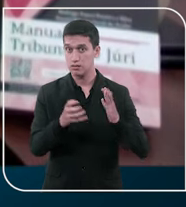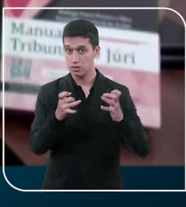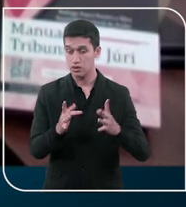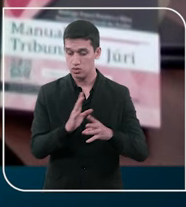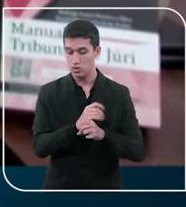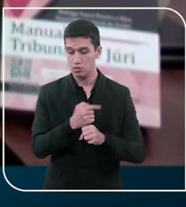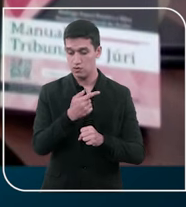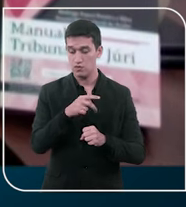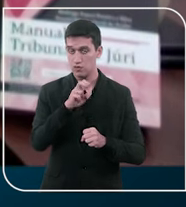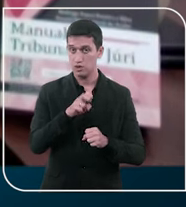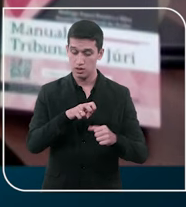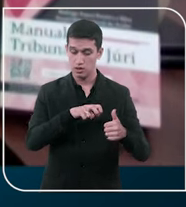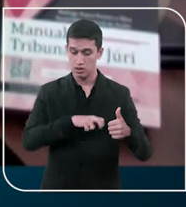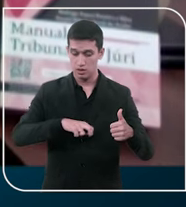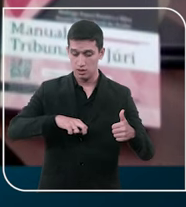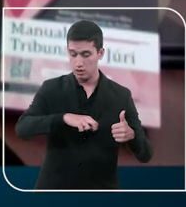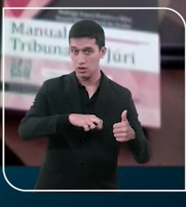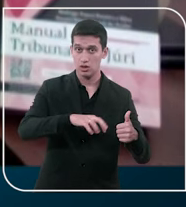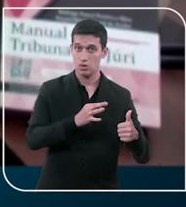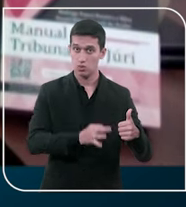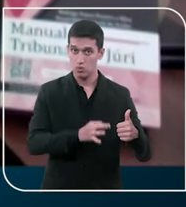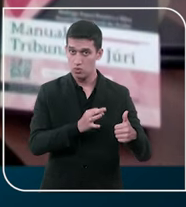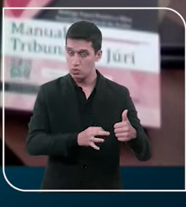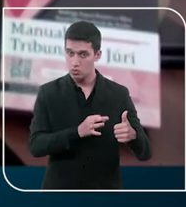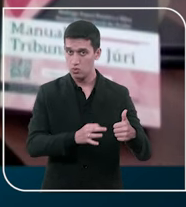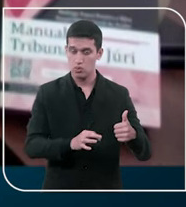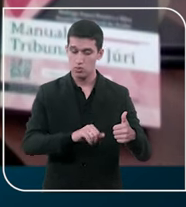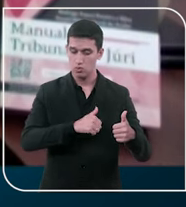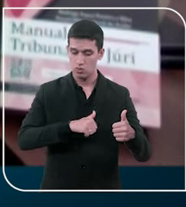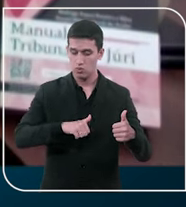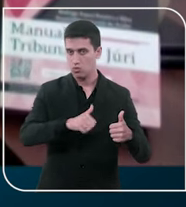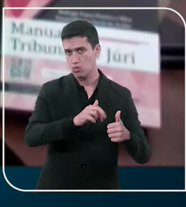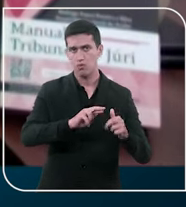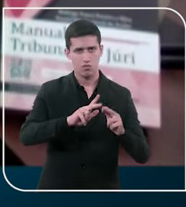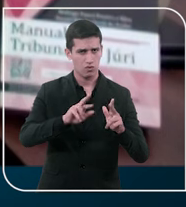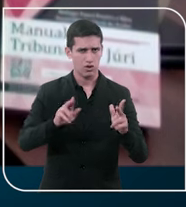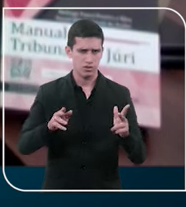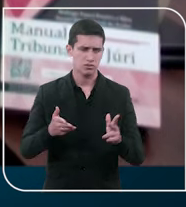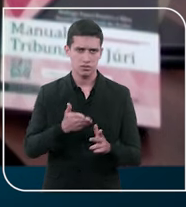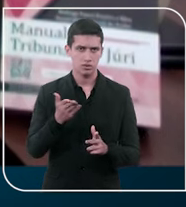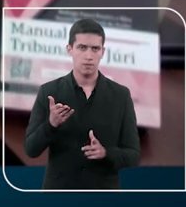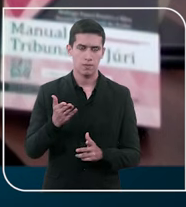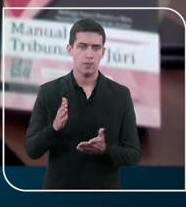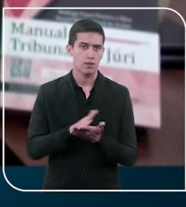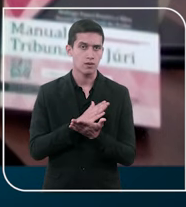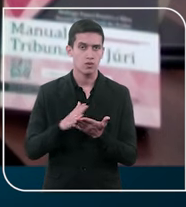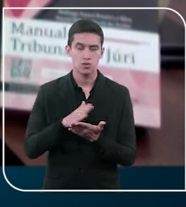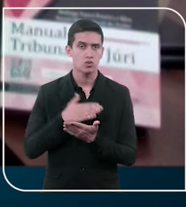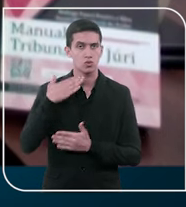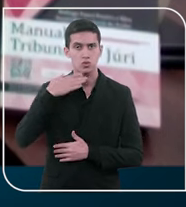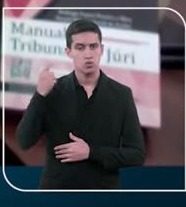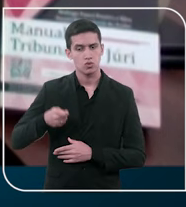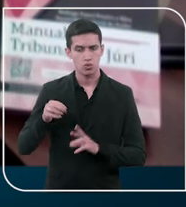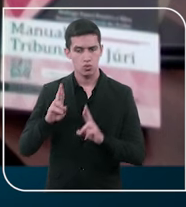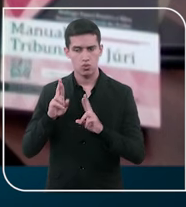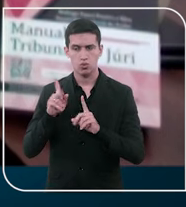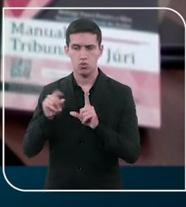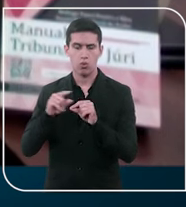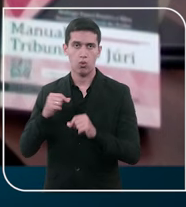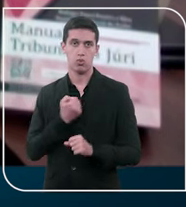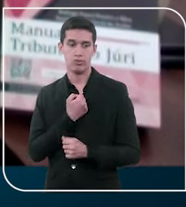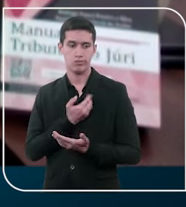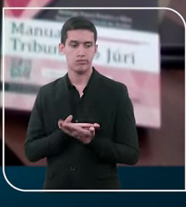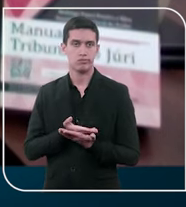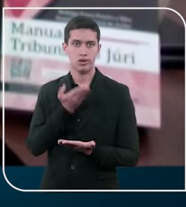lista que eu falei de 25 jurados mais 10 suplentes, ou muitas comarcas, aí os juízes acabam